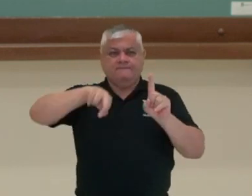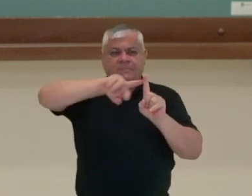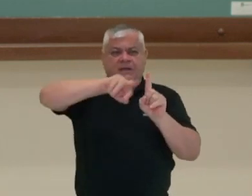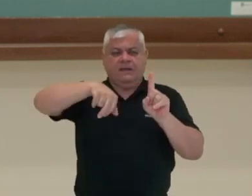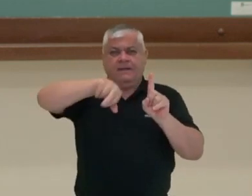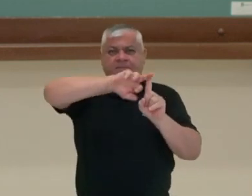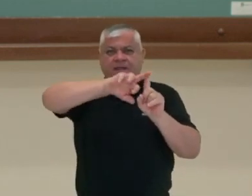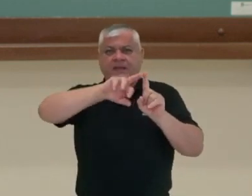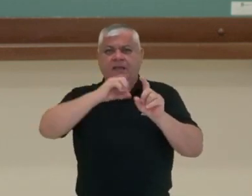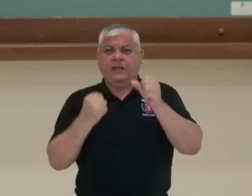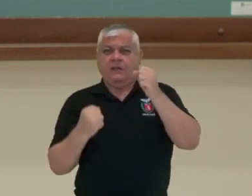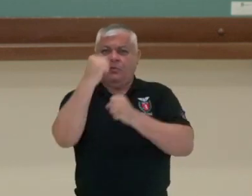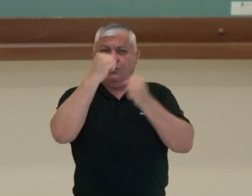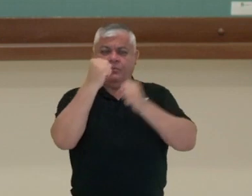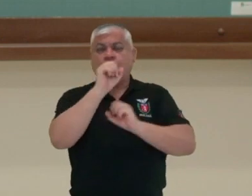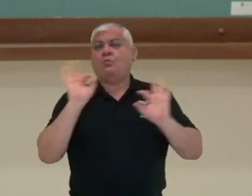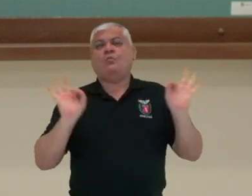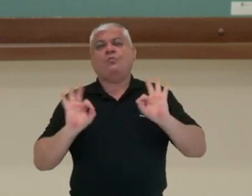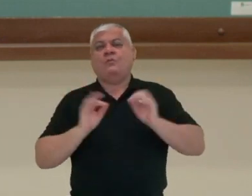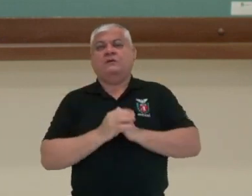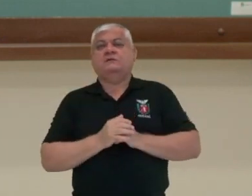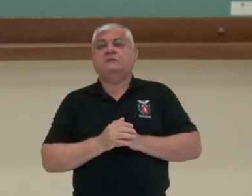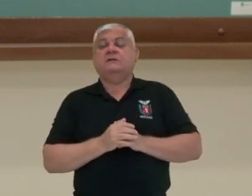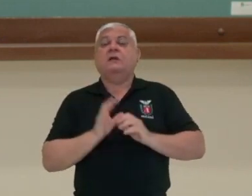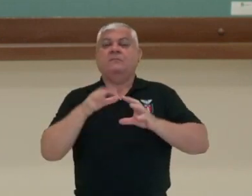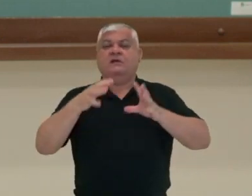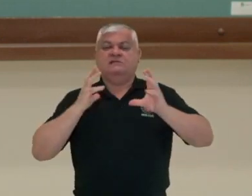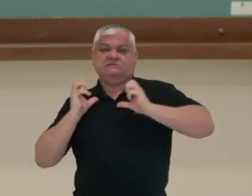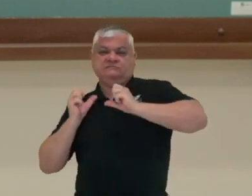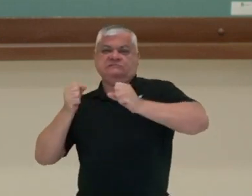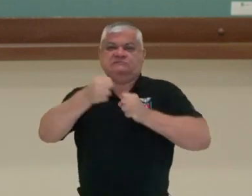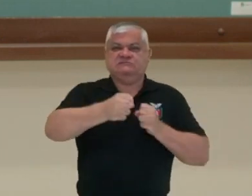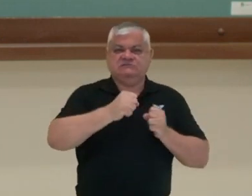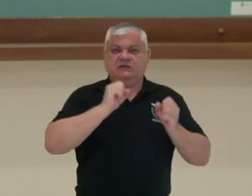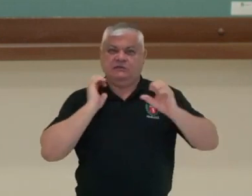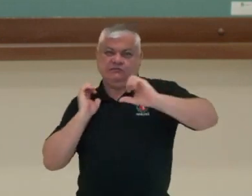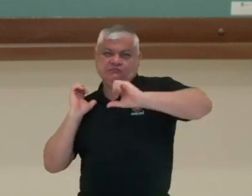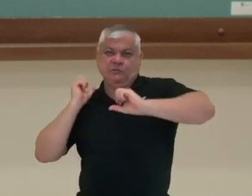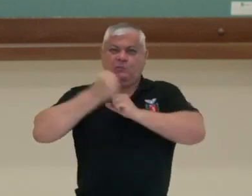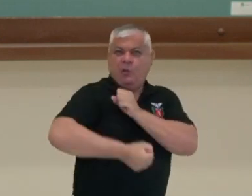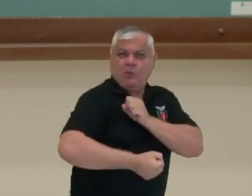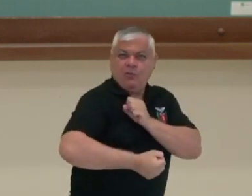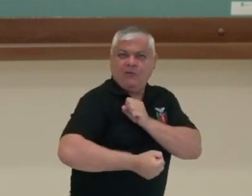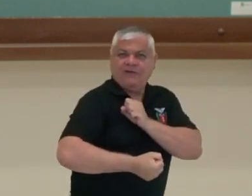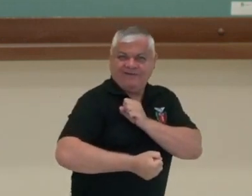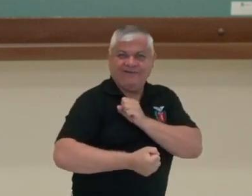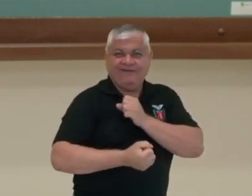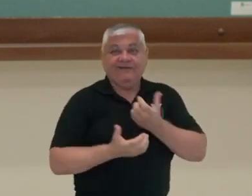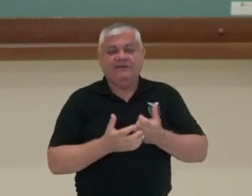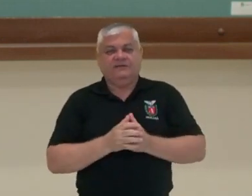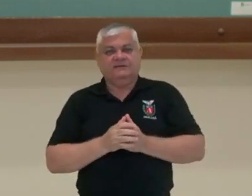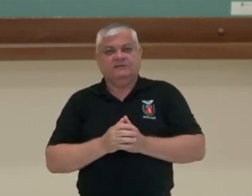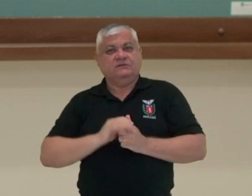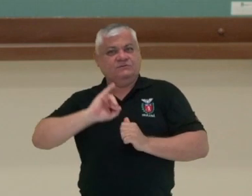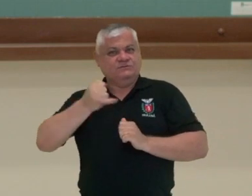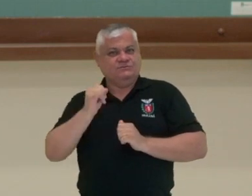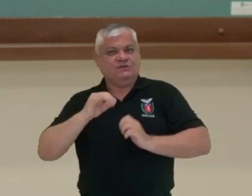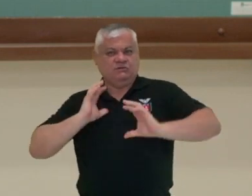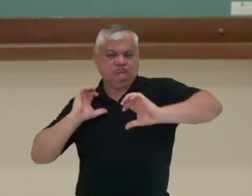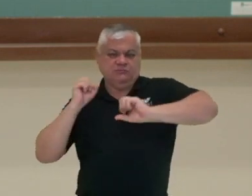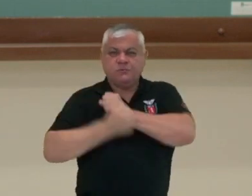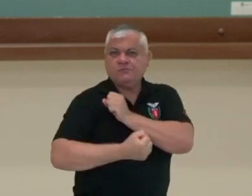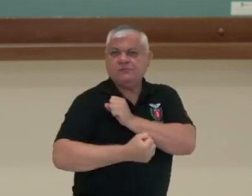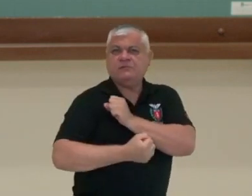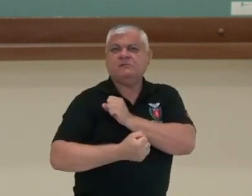com as mãos. Como assim, professor? Eu só vou poder agarrar o meu adversário e derrubá-lo no chão, né? Então é muito